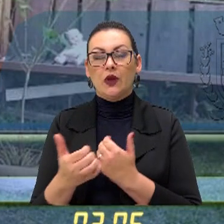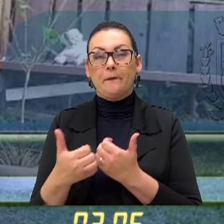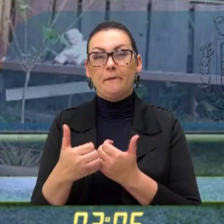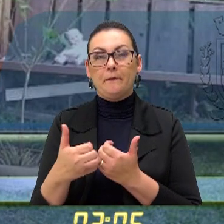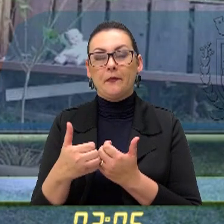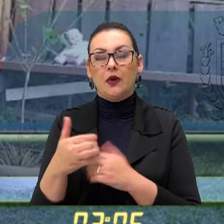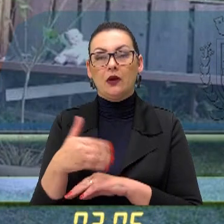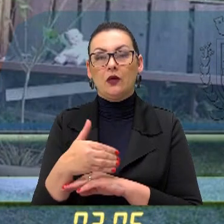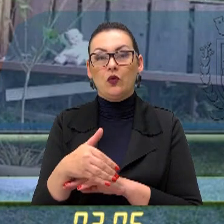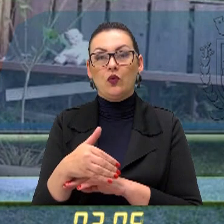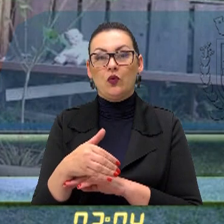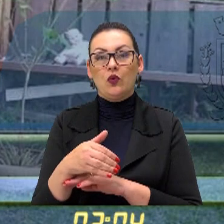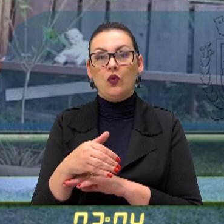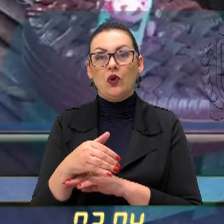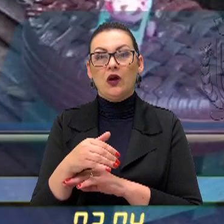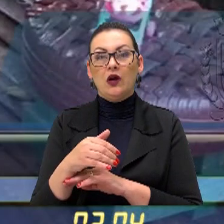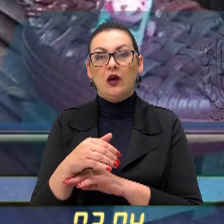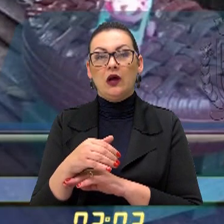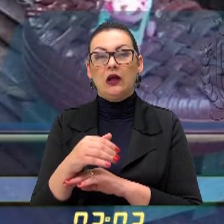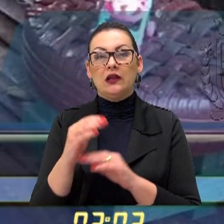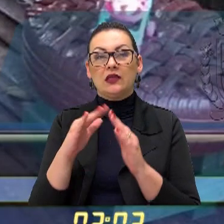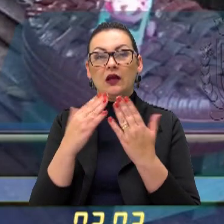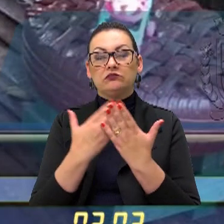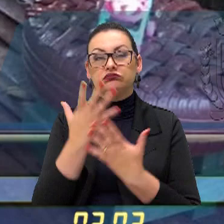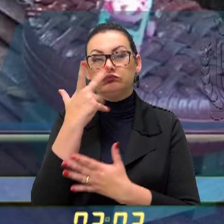perto da rua da IMEI da Vila Nova.